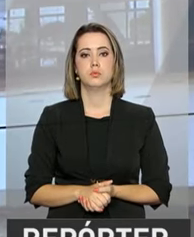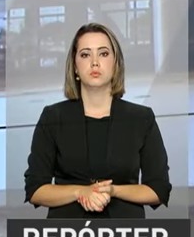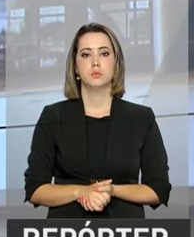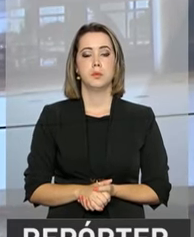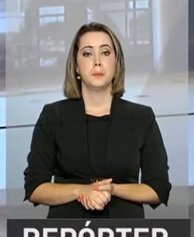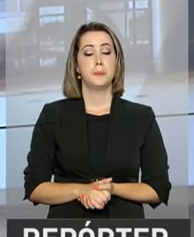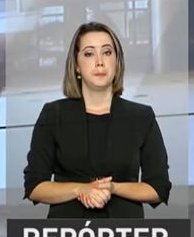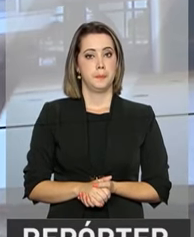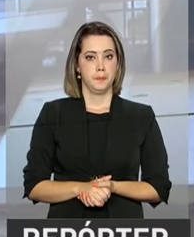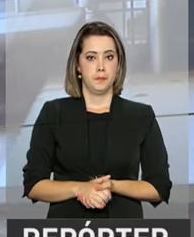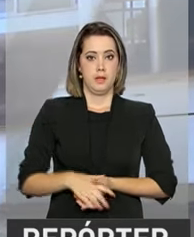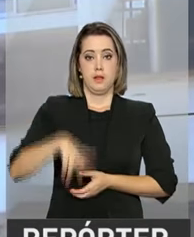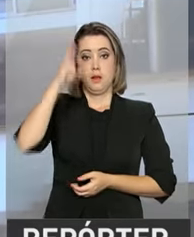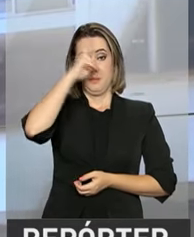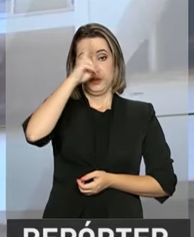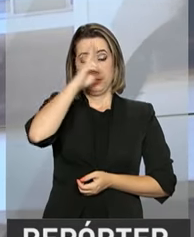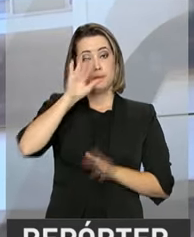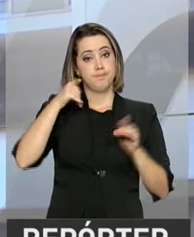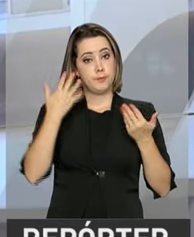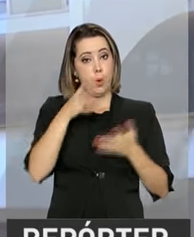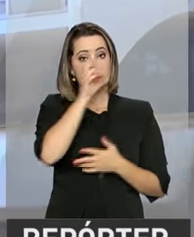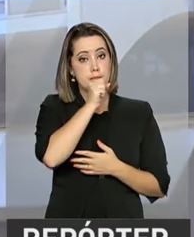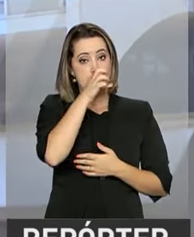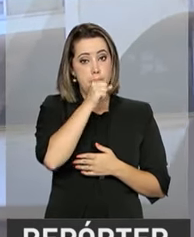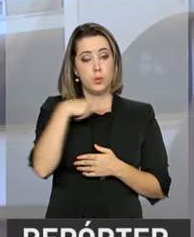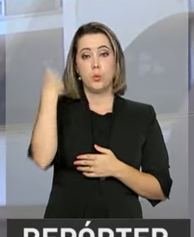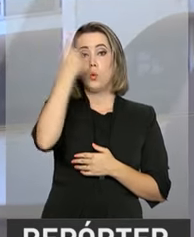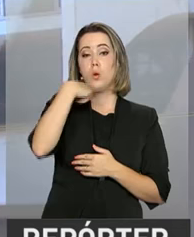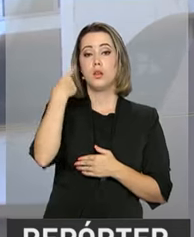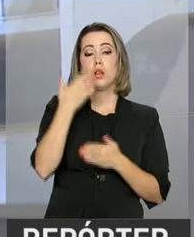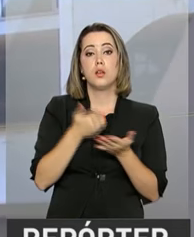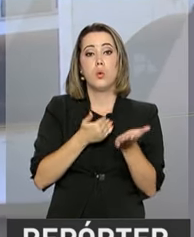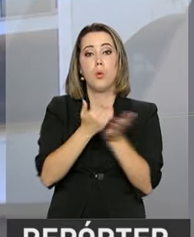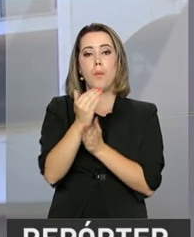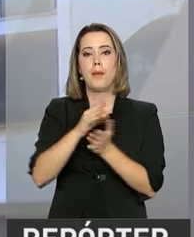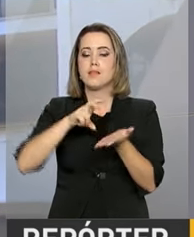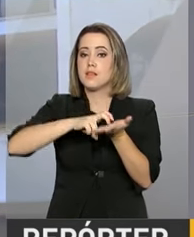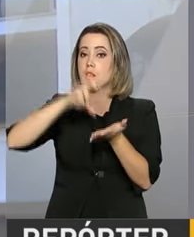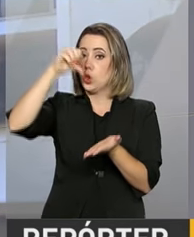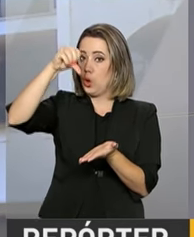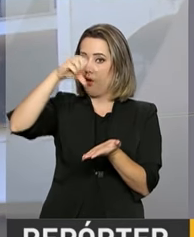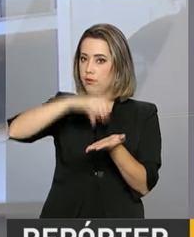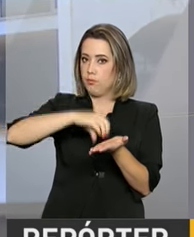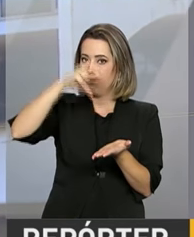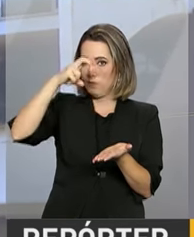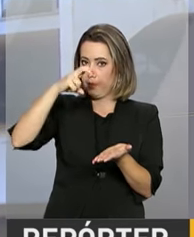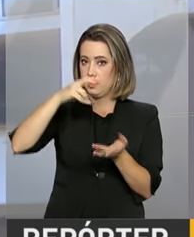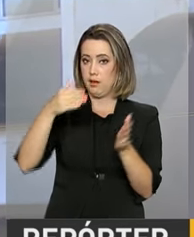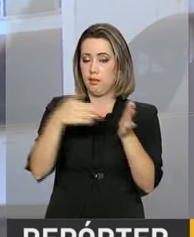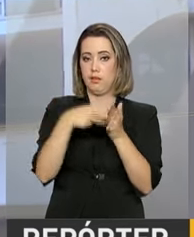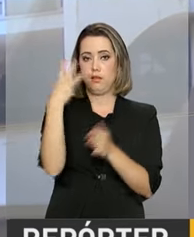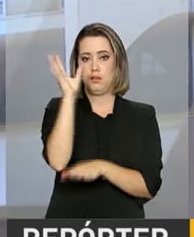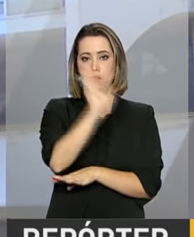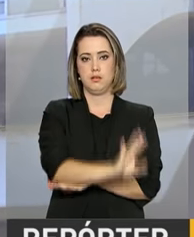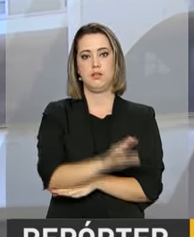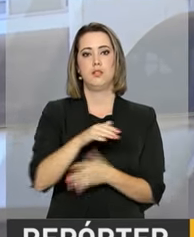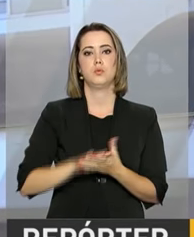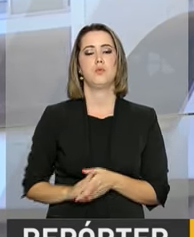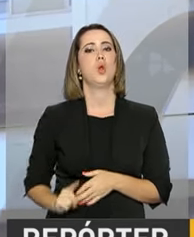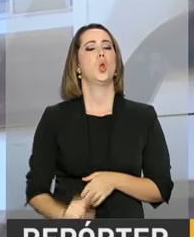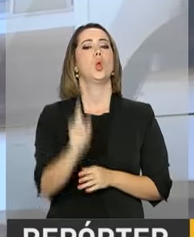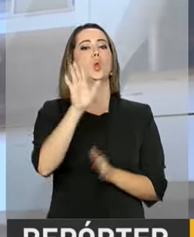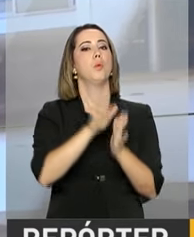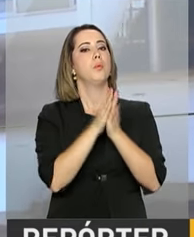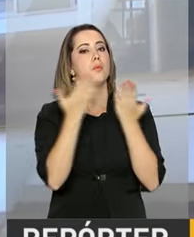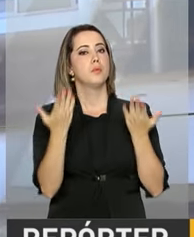lembrando então que no sábado o horário de atendimento da caixa será de 9 horas da manhã às três da tarde no